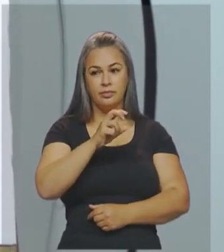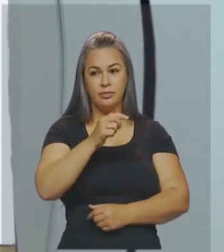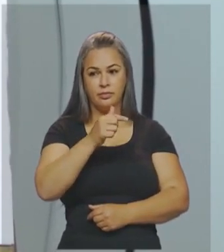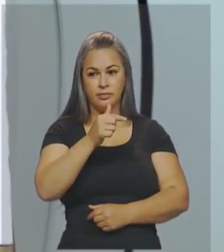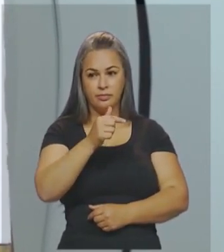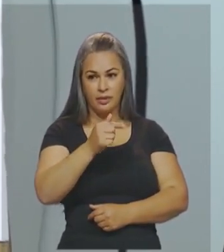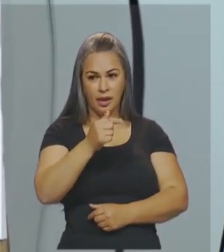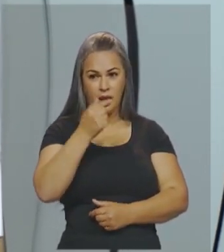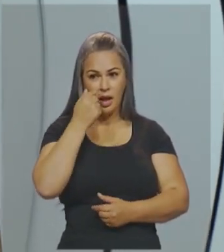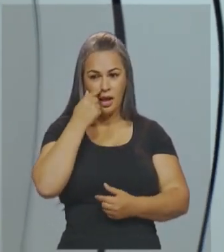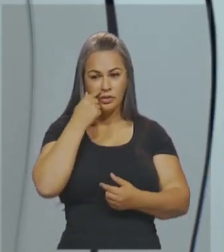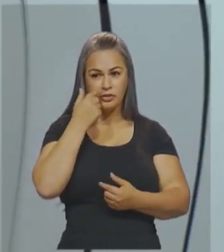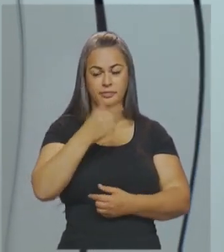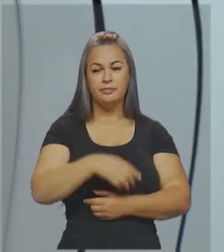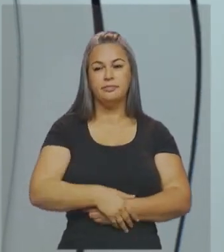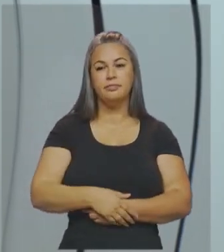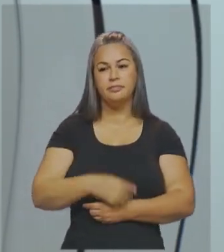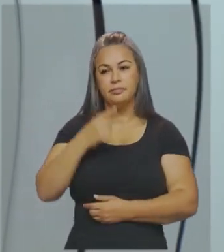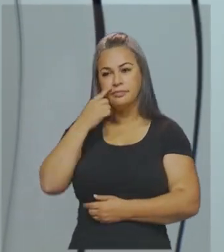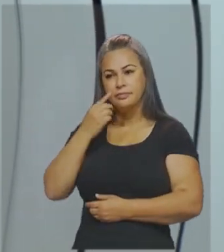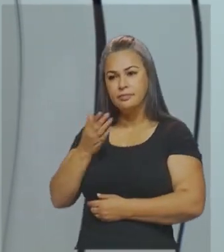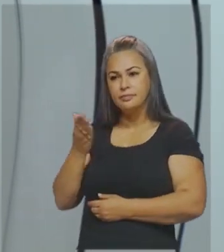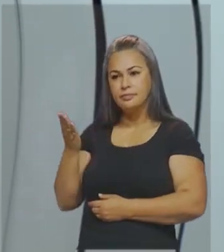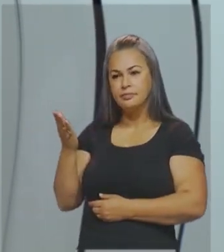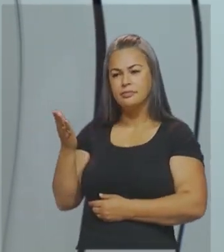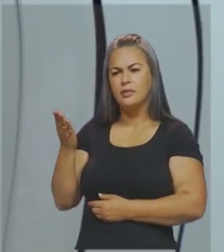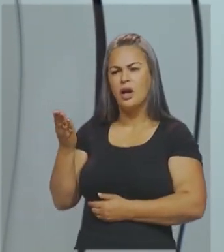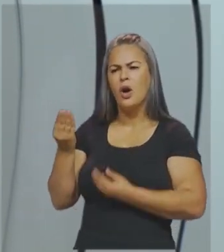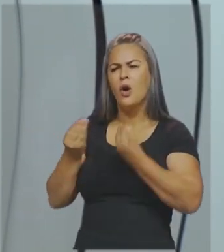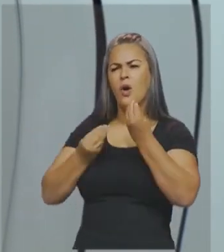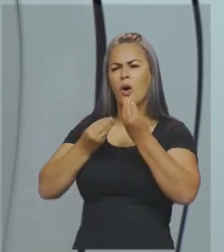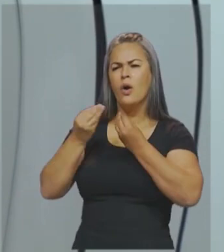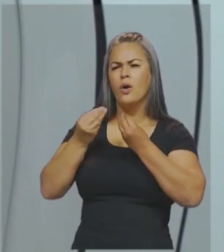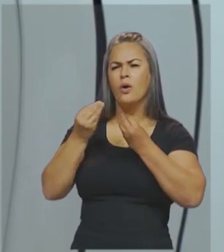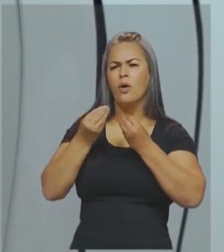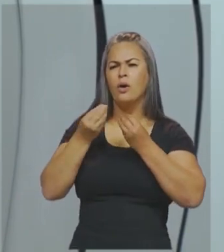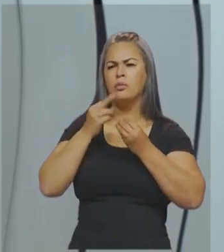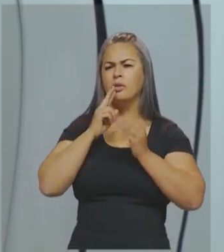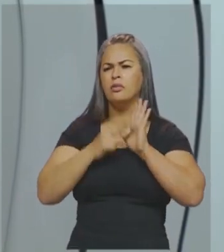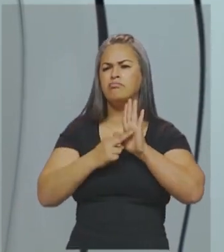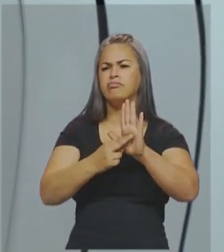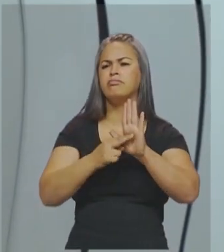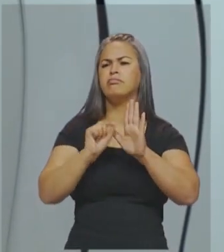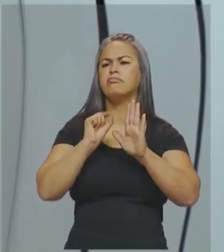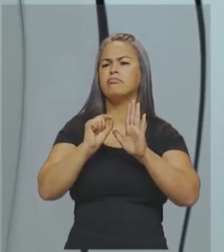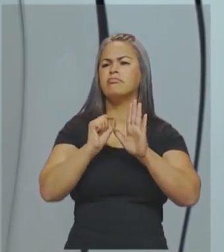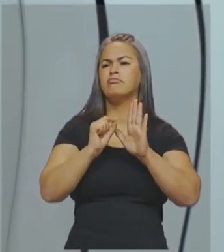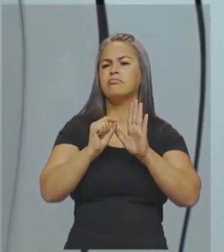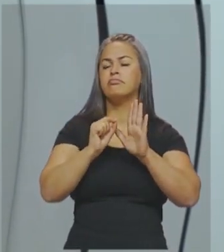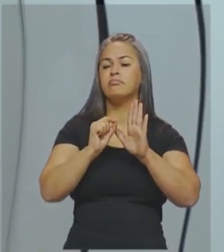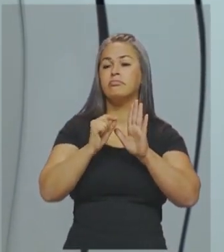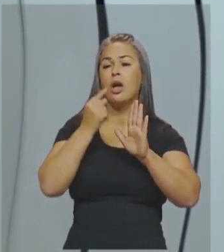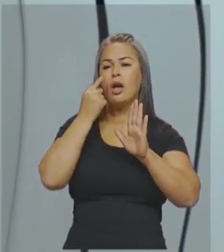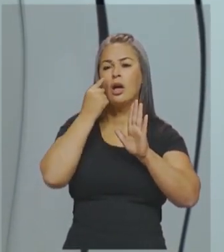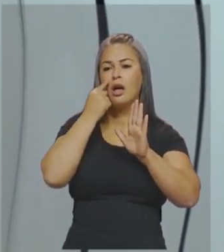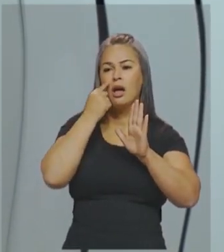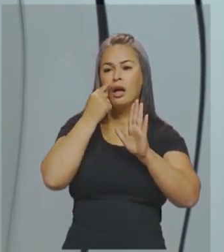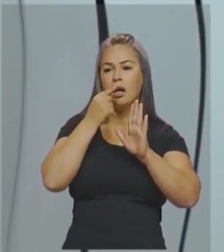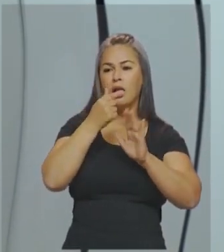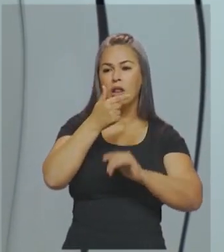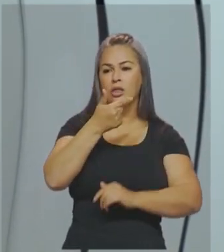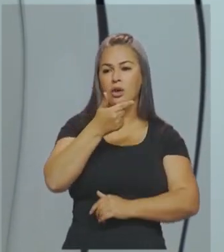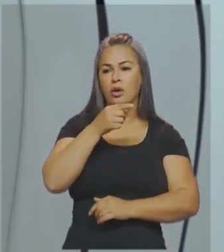2.357. Então, 2.000, como é que eu represento 2.000? 2.000, eu vou colocar, ó,